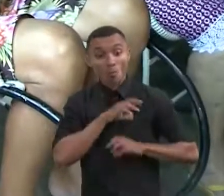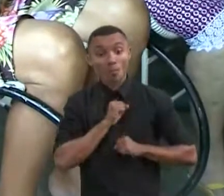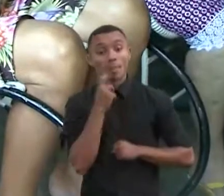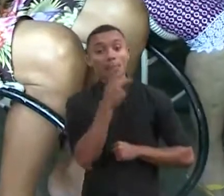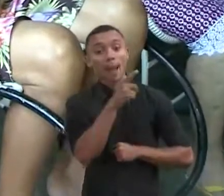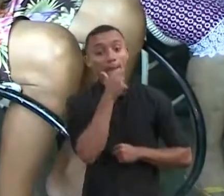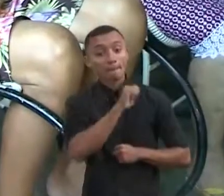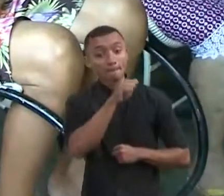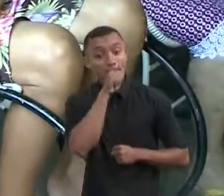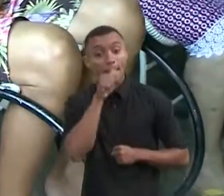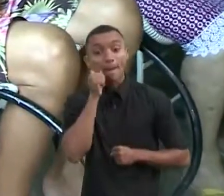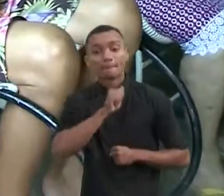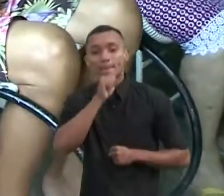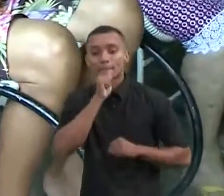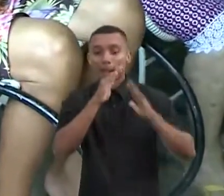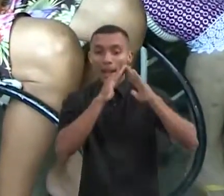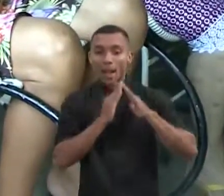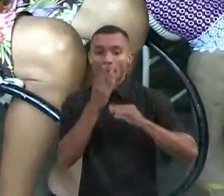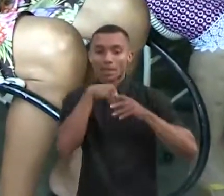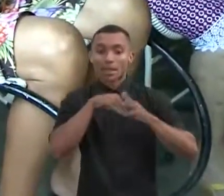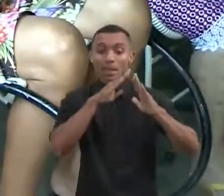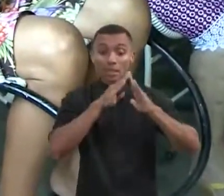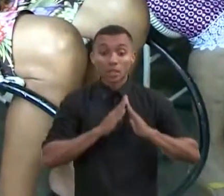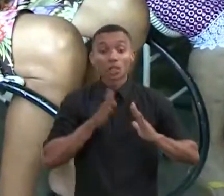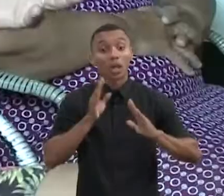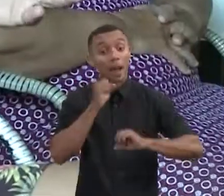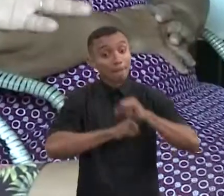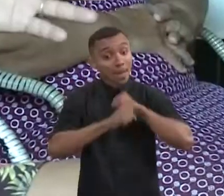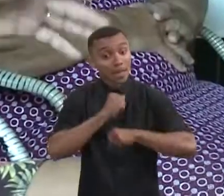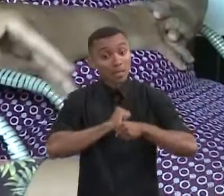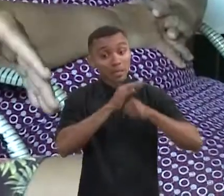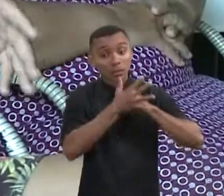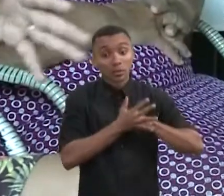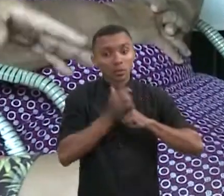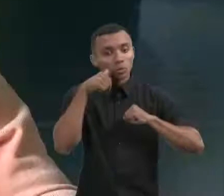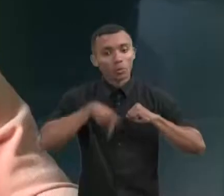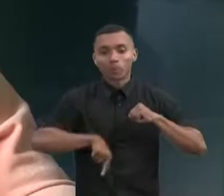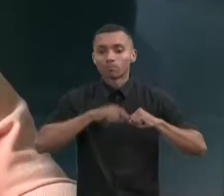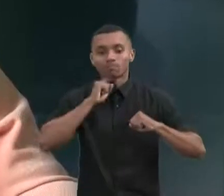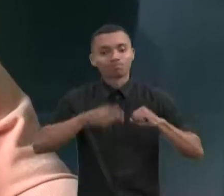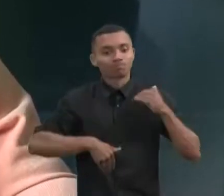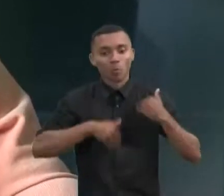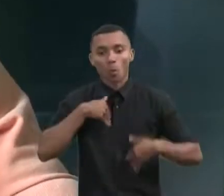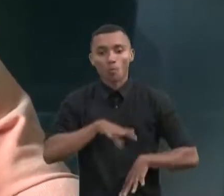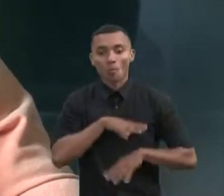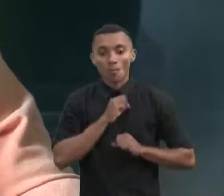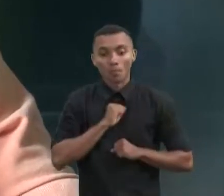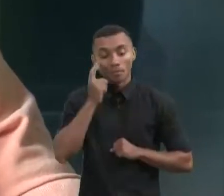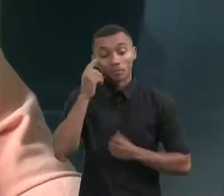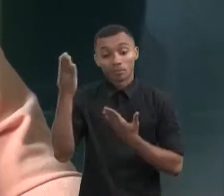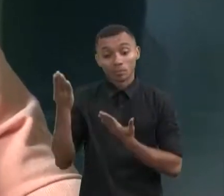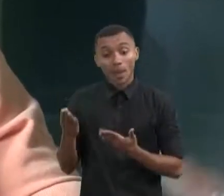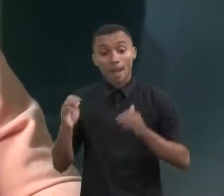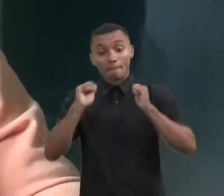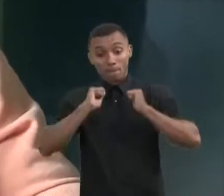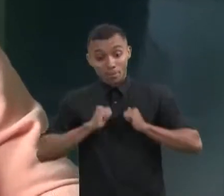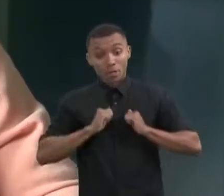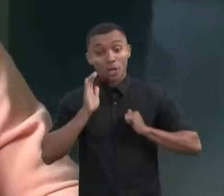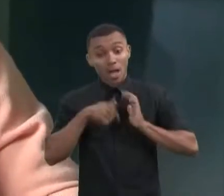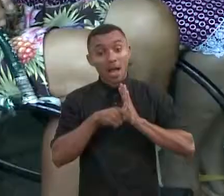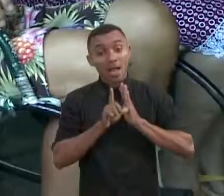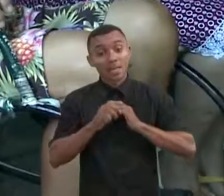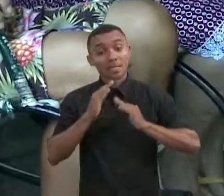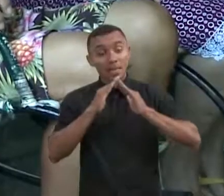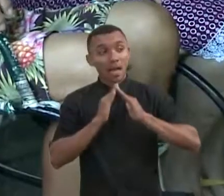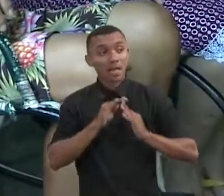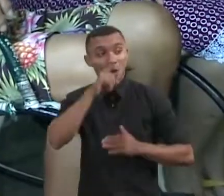moram na mesma casa e já tinham tido a doença no ano anterior, não se reinfectaram. O aposentado Hernani Nobre chegou até ficar